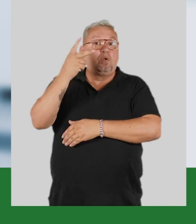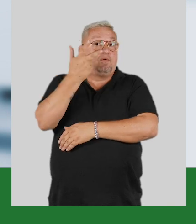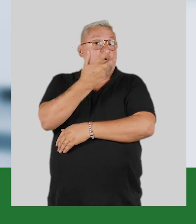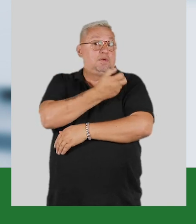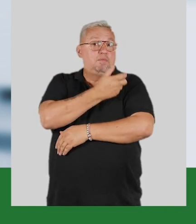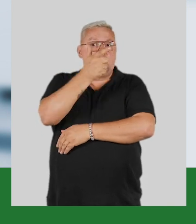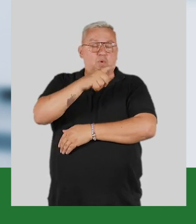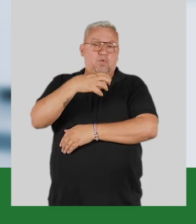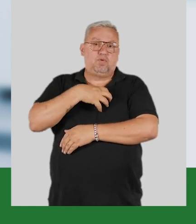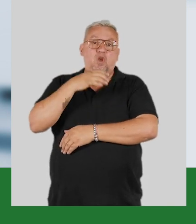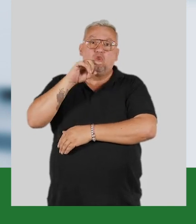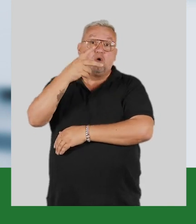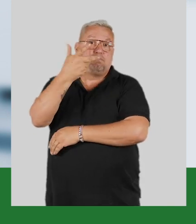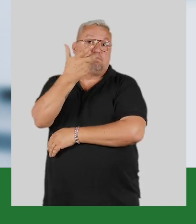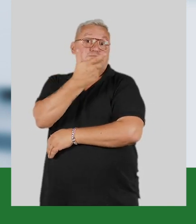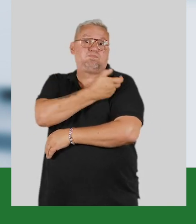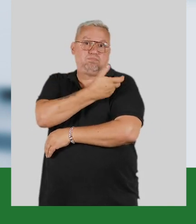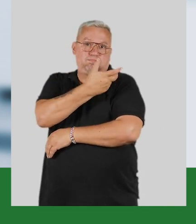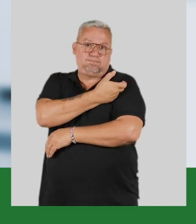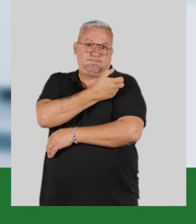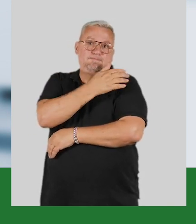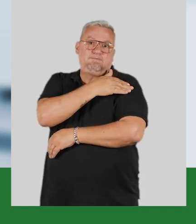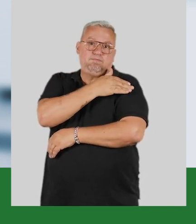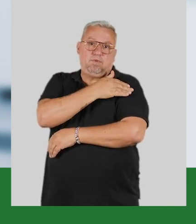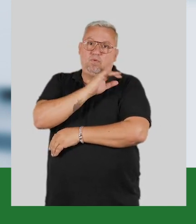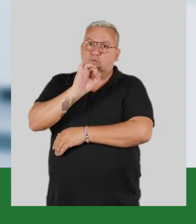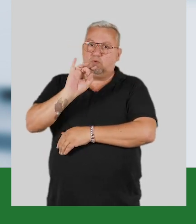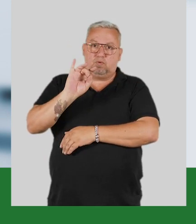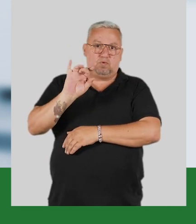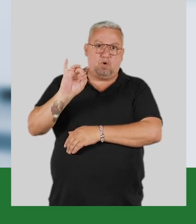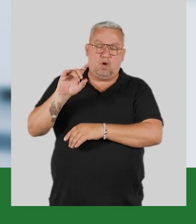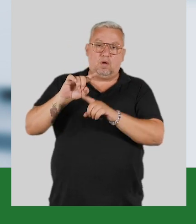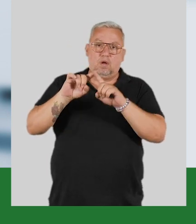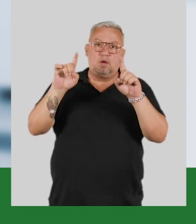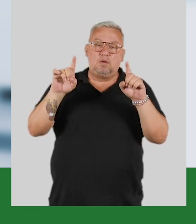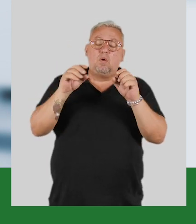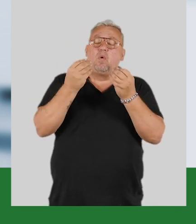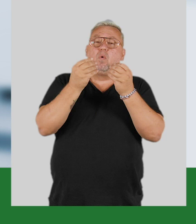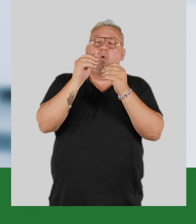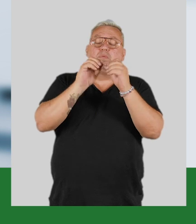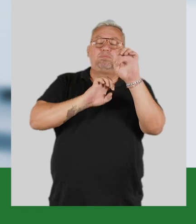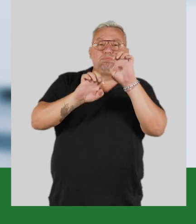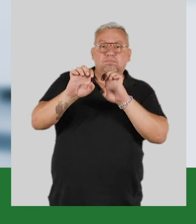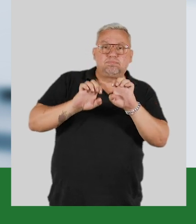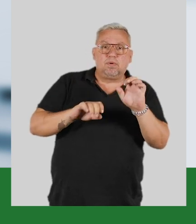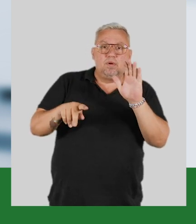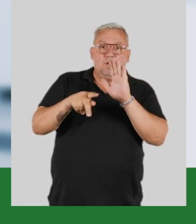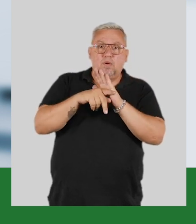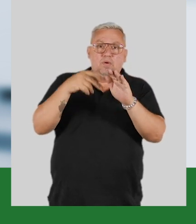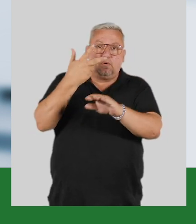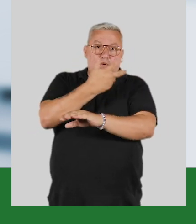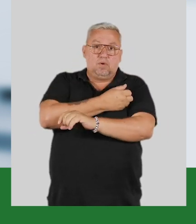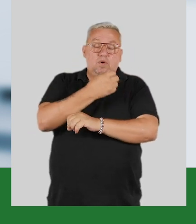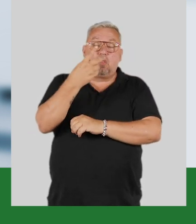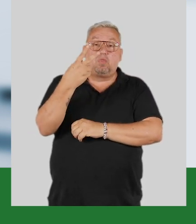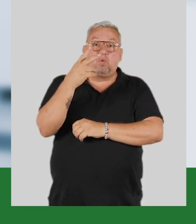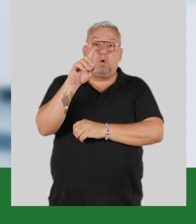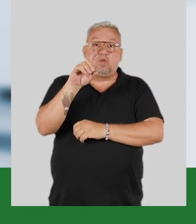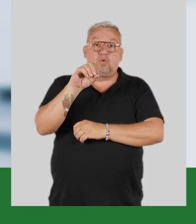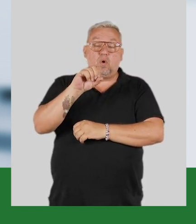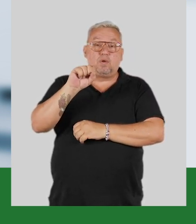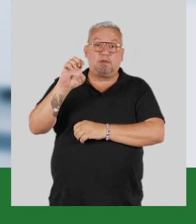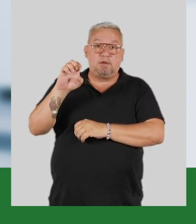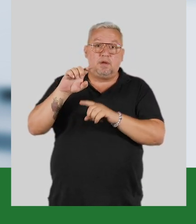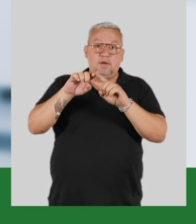outras vias, então somente pela via intramuscular. O esquema vacinal proposto é de 2 doses, cada dose de